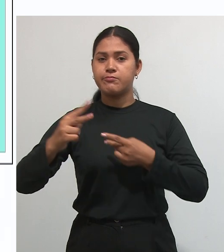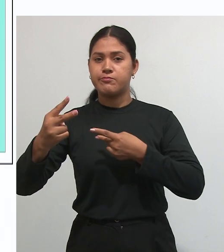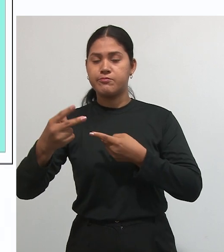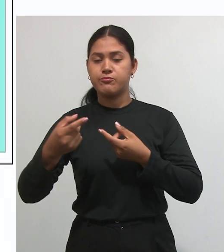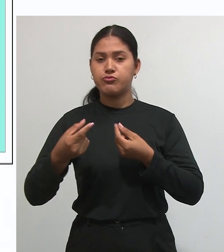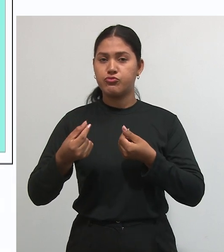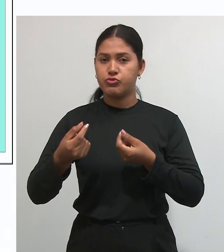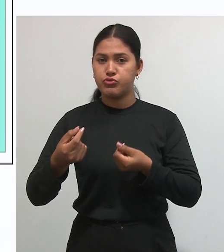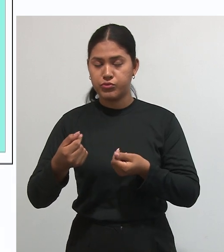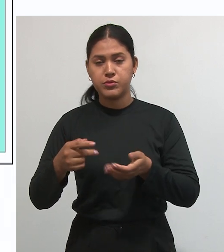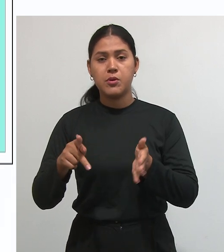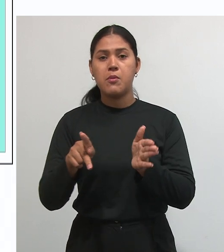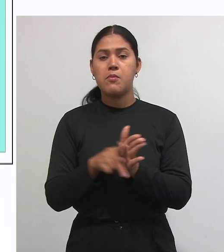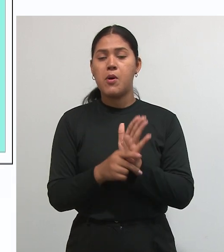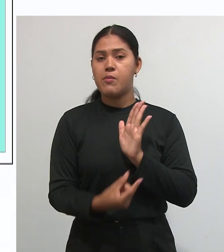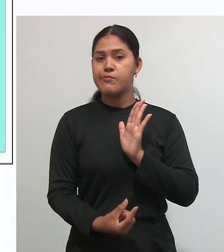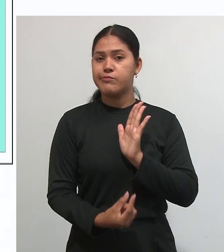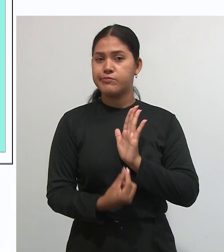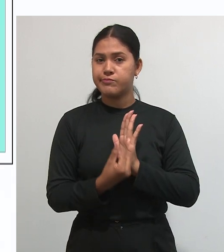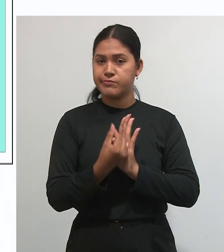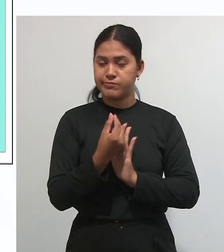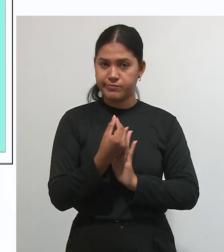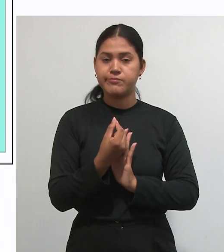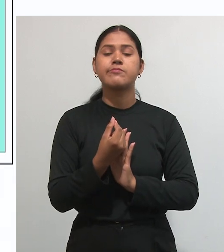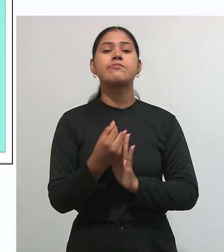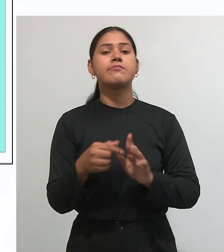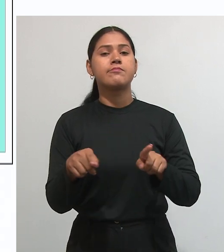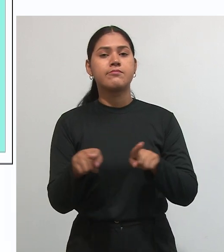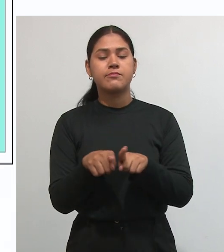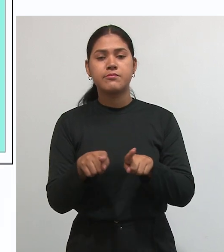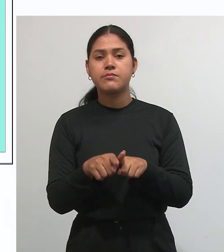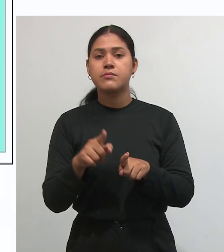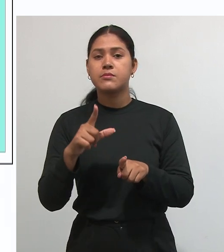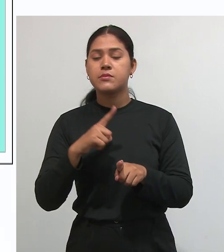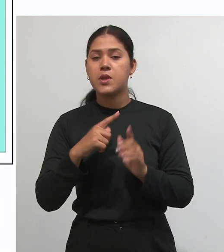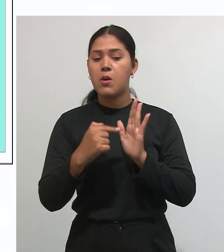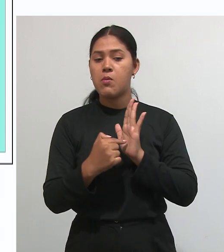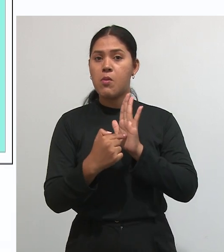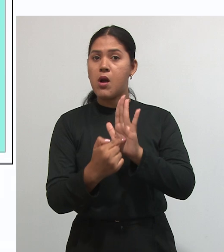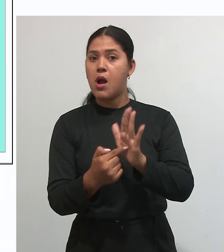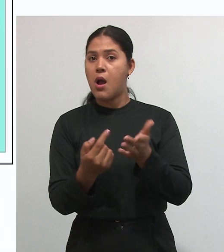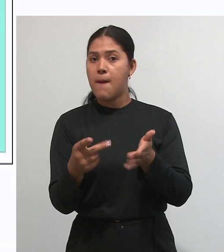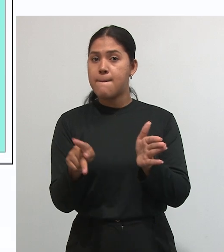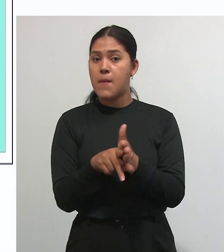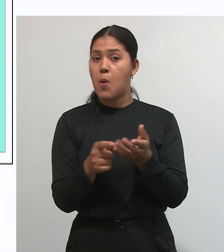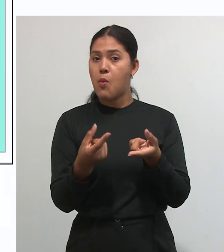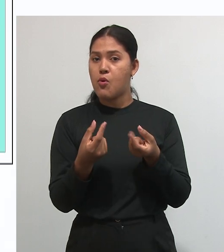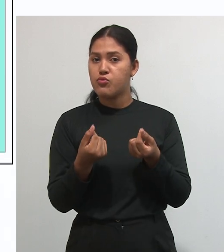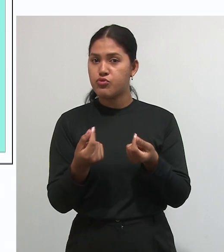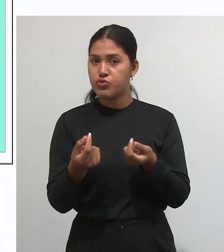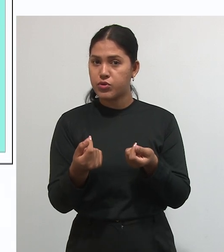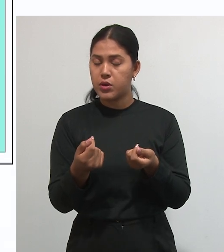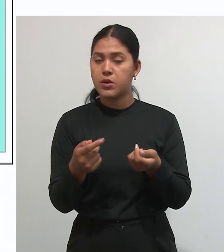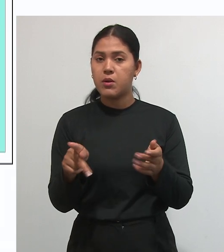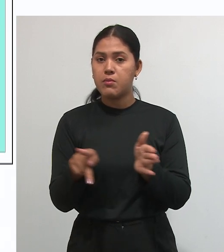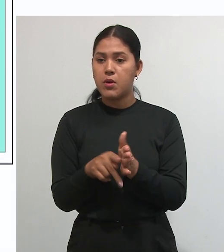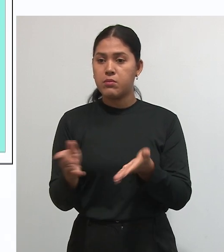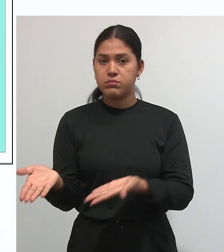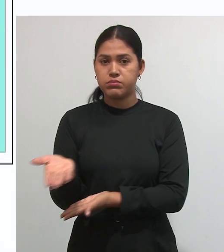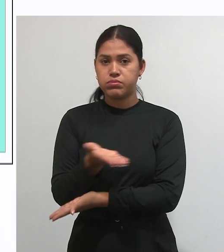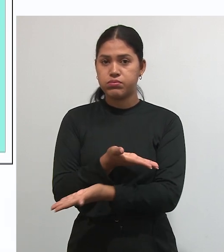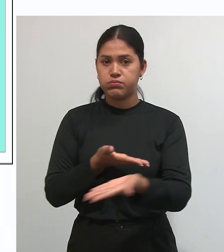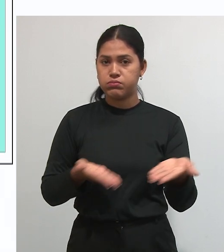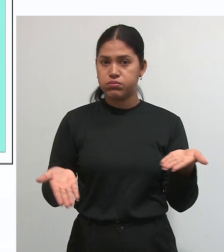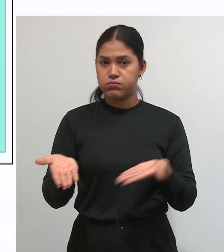para execução orçamentária, tá? Então, também reflete aqui a movimentação de recursos financeiros entre os órgãos e entidades,